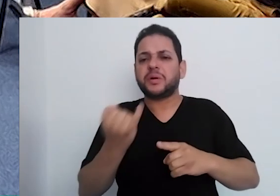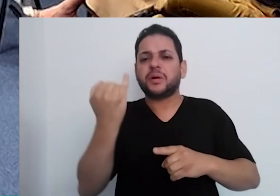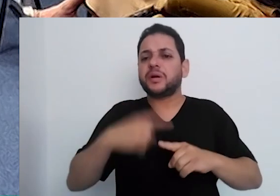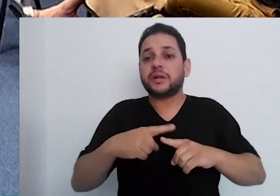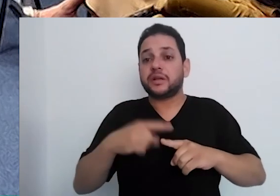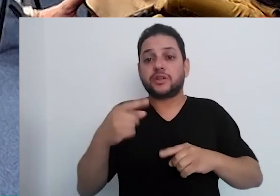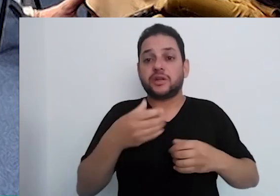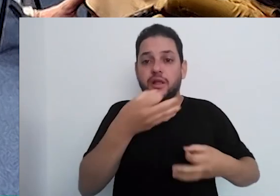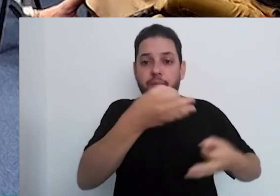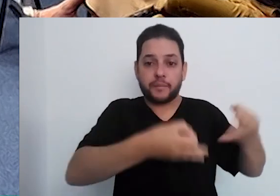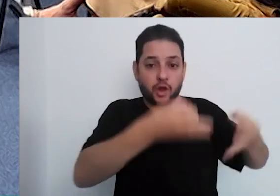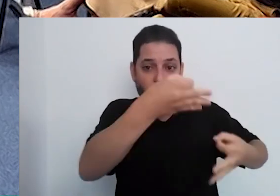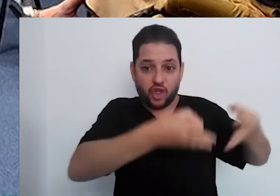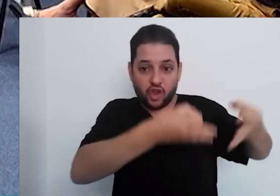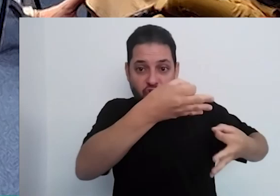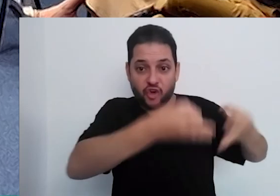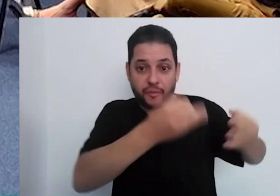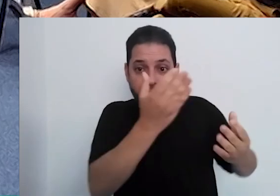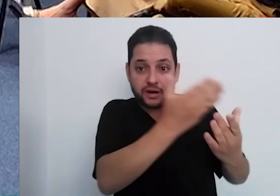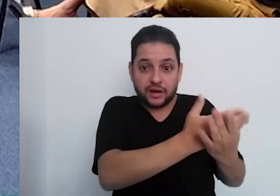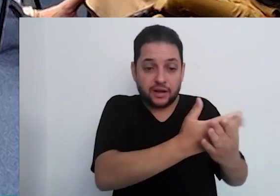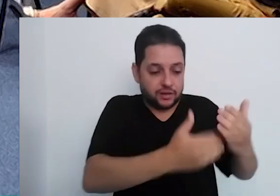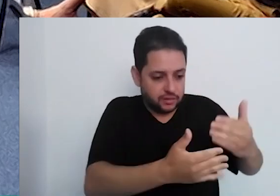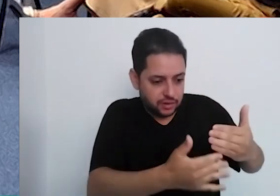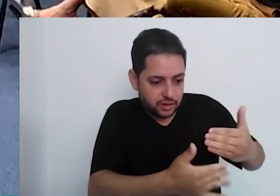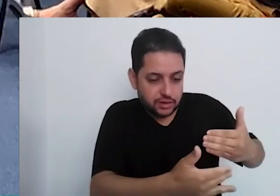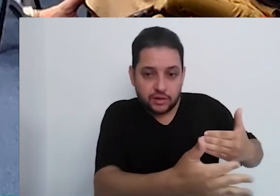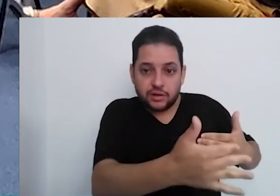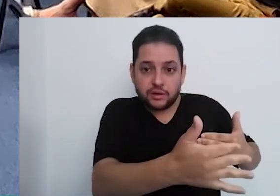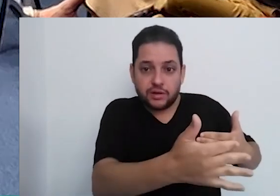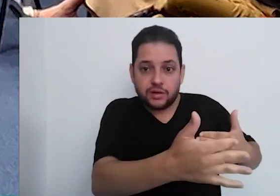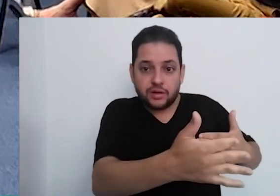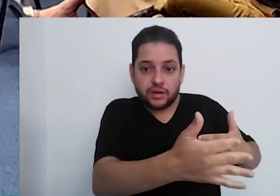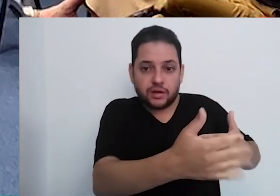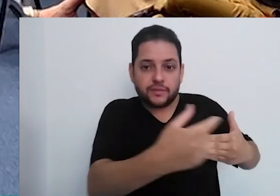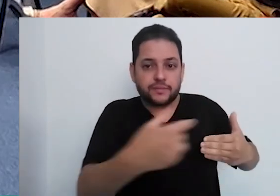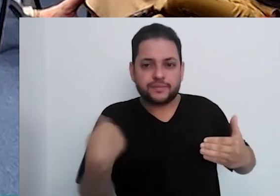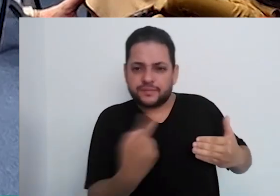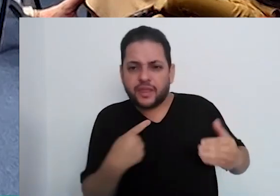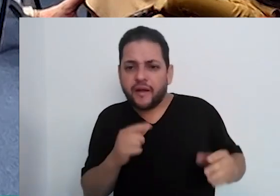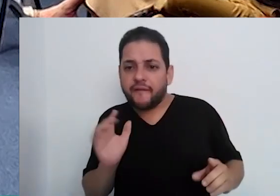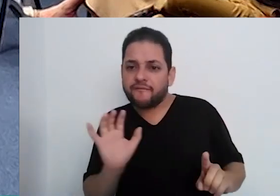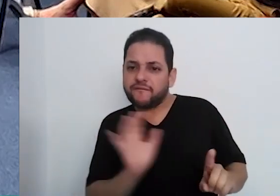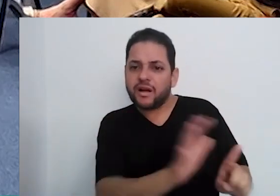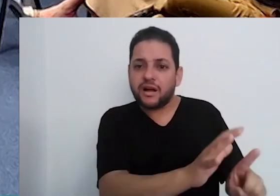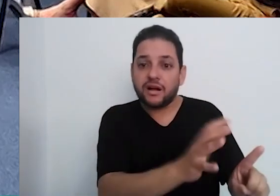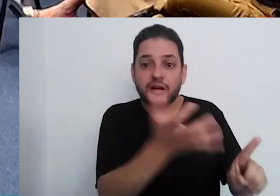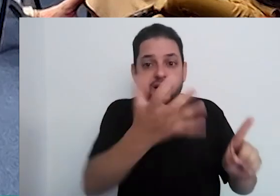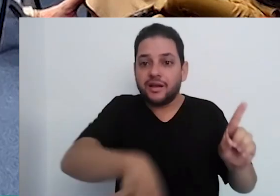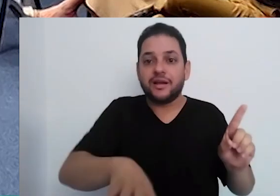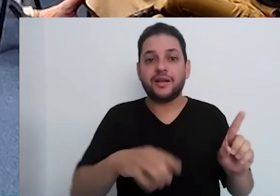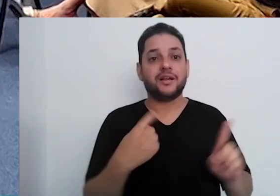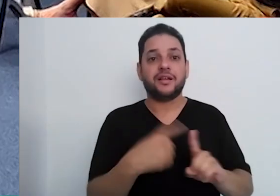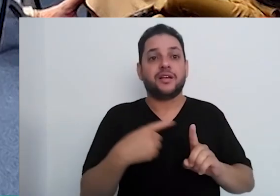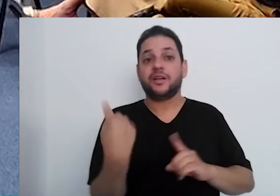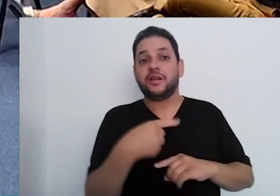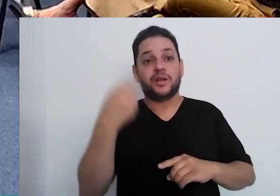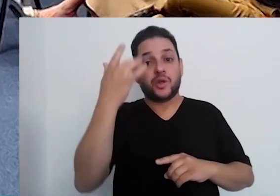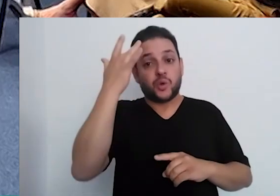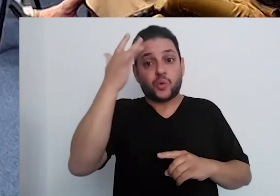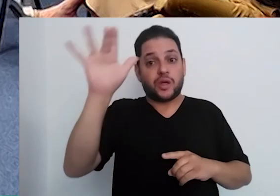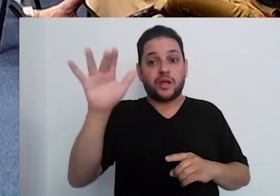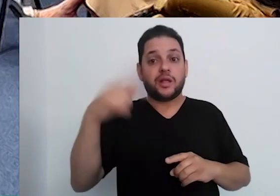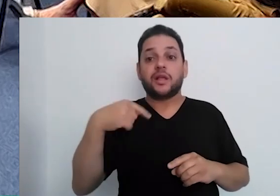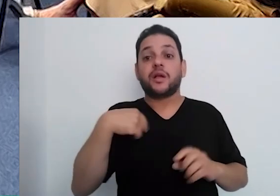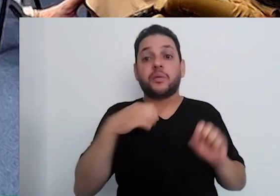andamento fosse qual fosse porque porque a gente não sabe nada entendeu porque a gente não a gente não sabe nada você não sabe o efeito que você vai ter você